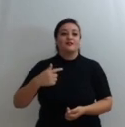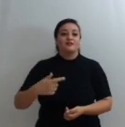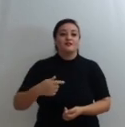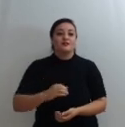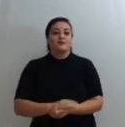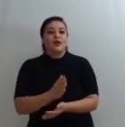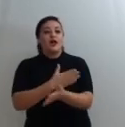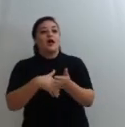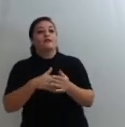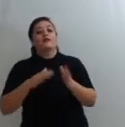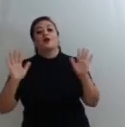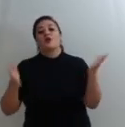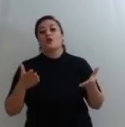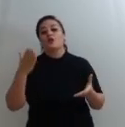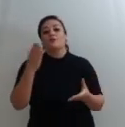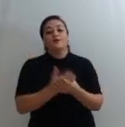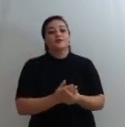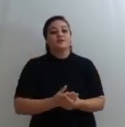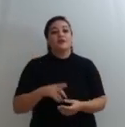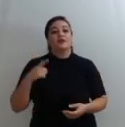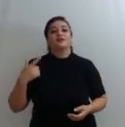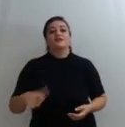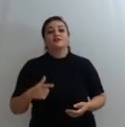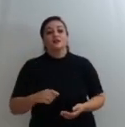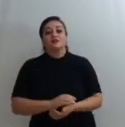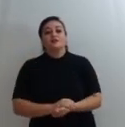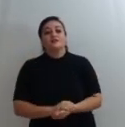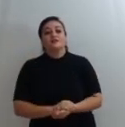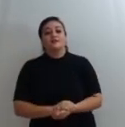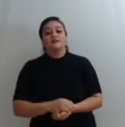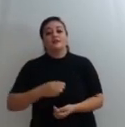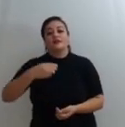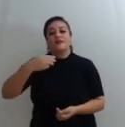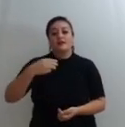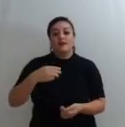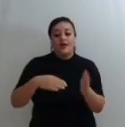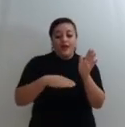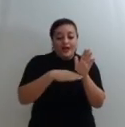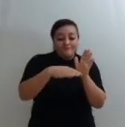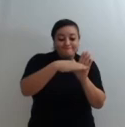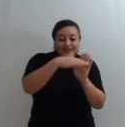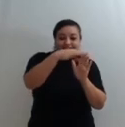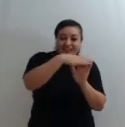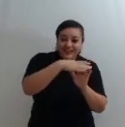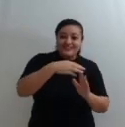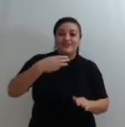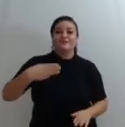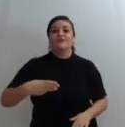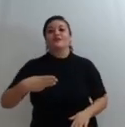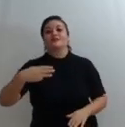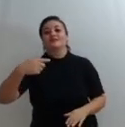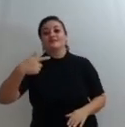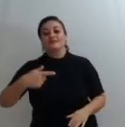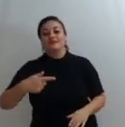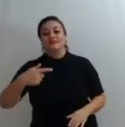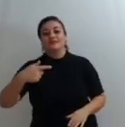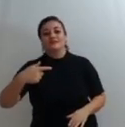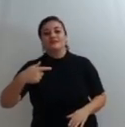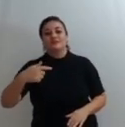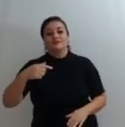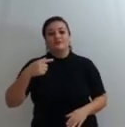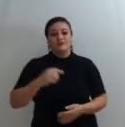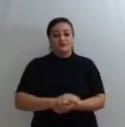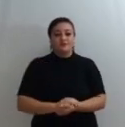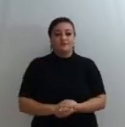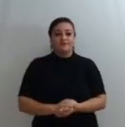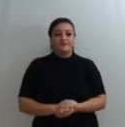processo então ultrapassou a fase do 422. Entenda, defesa, excelência, que há um inegável excesso de prazo. E por duas são